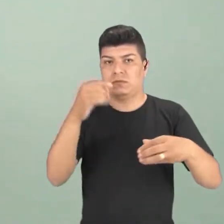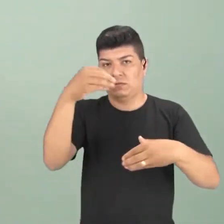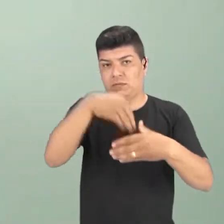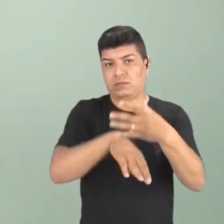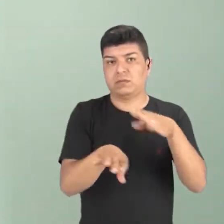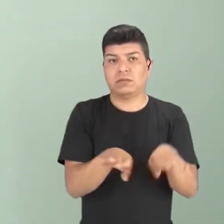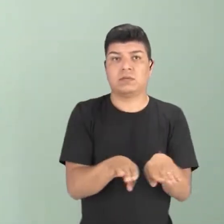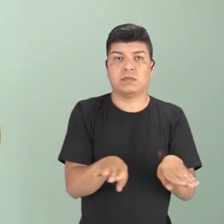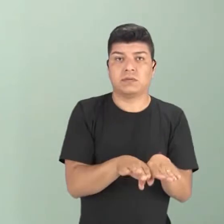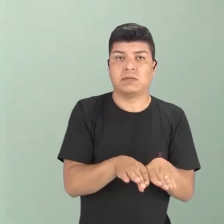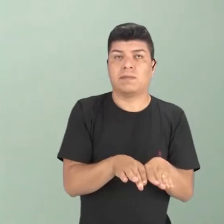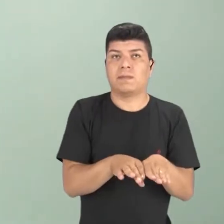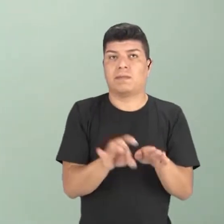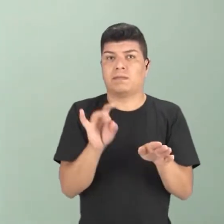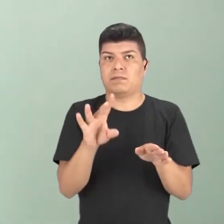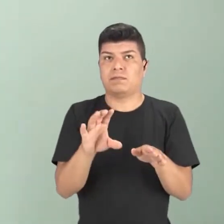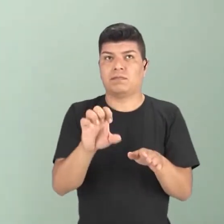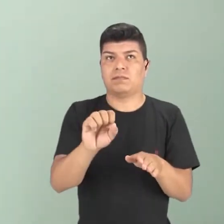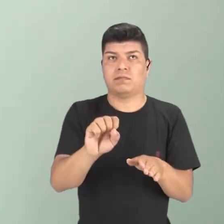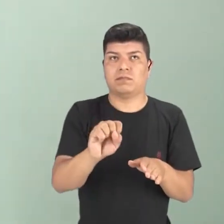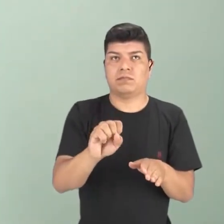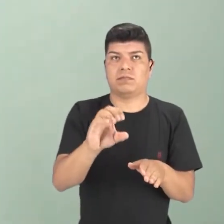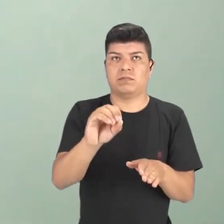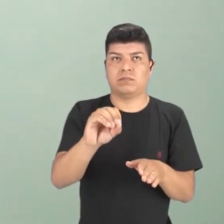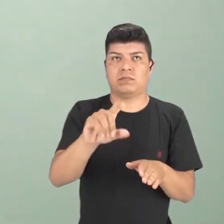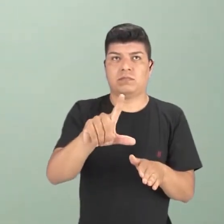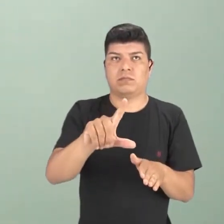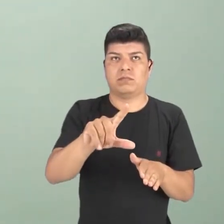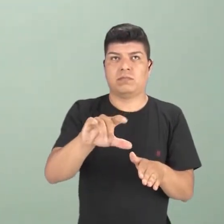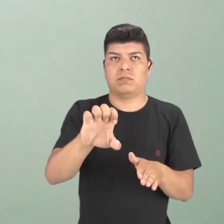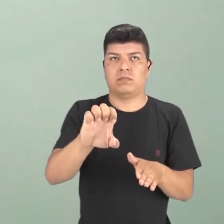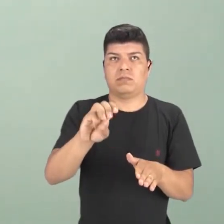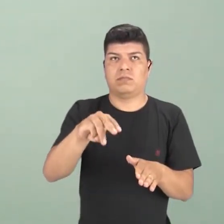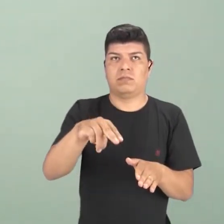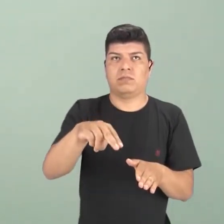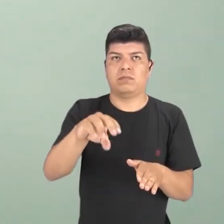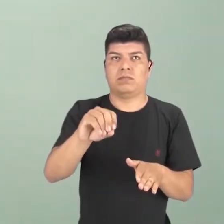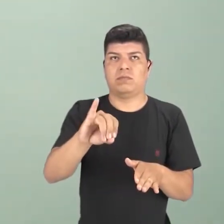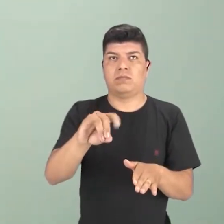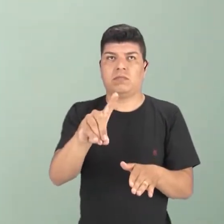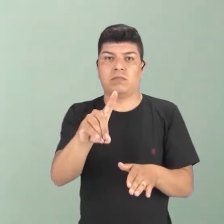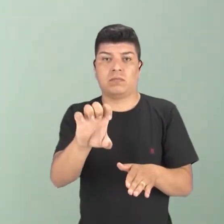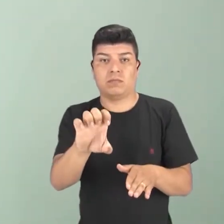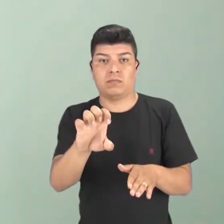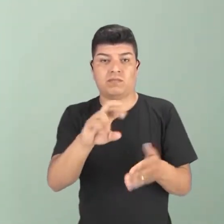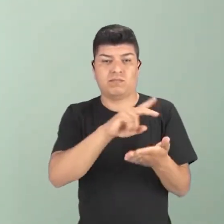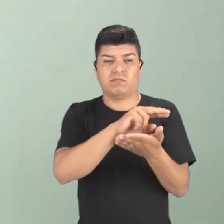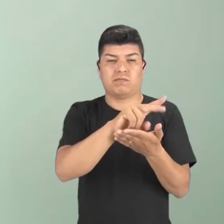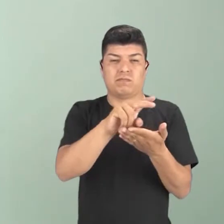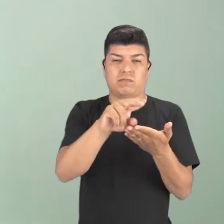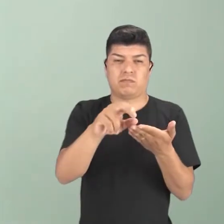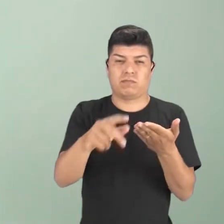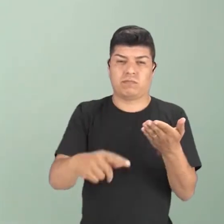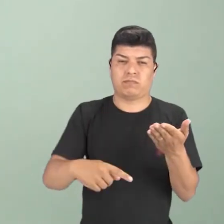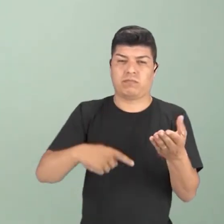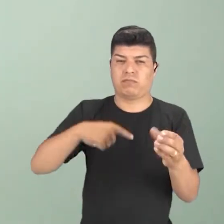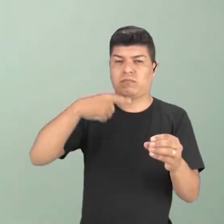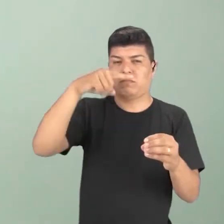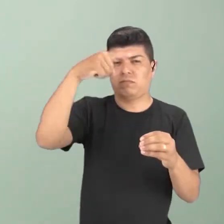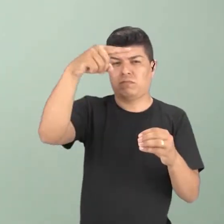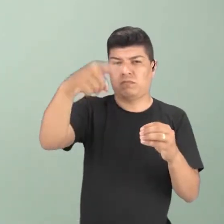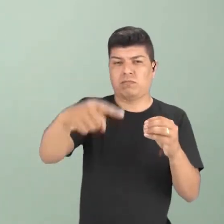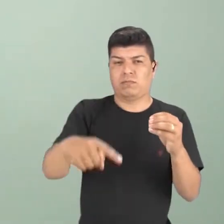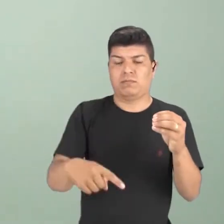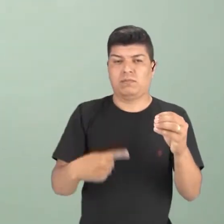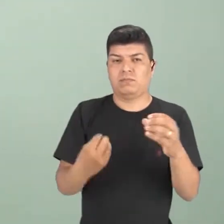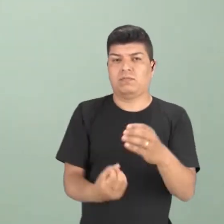que no solenoide há uma repetição de espiras. E a gente tem várias voltas